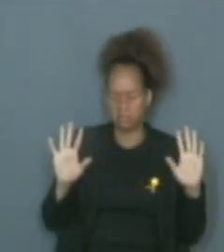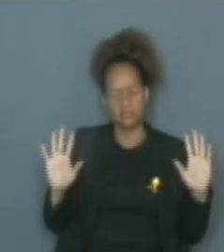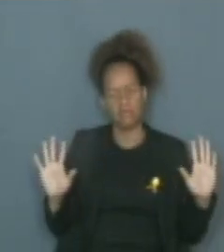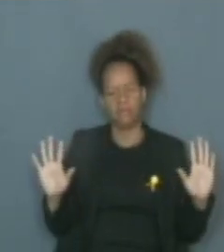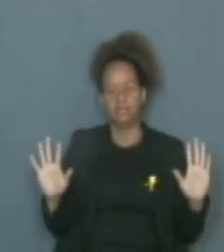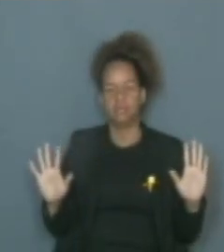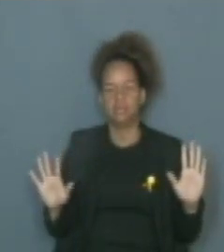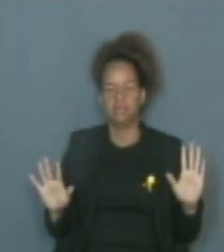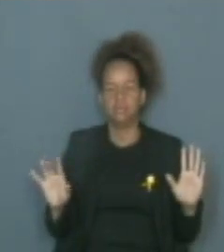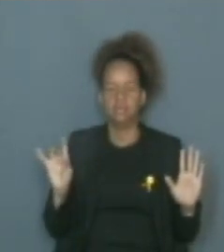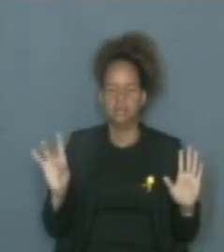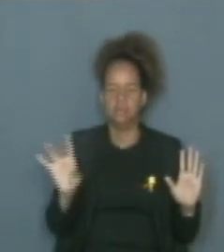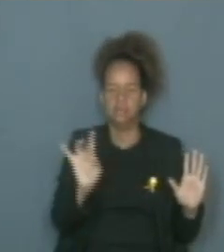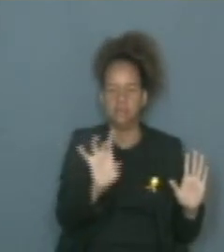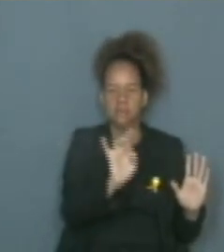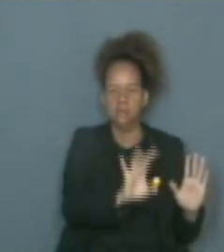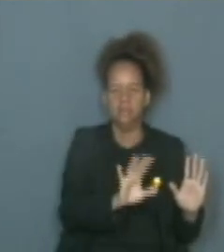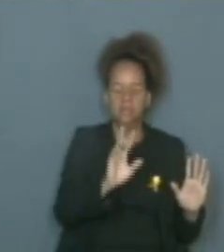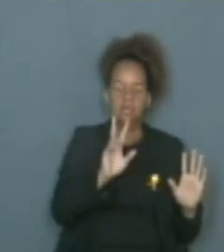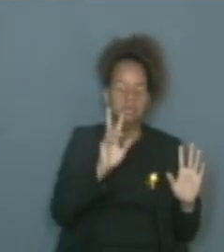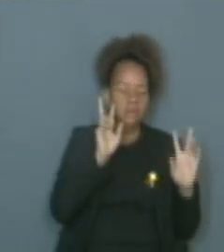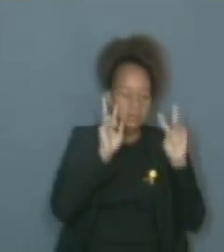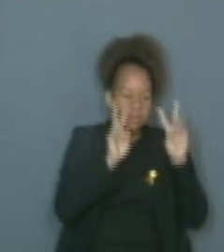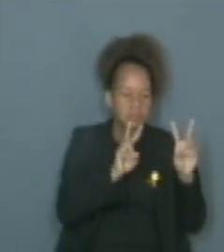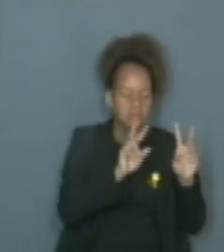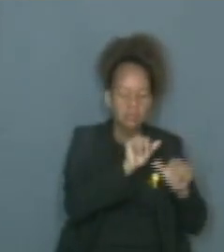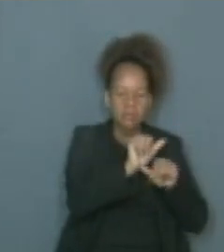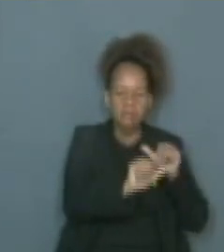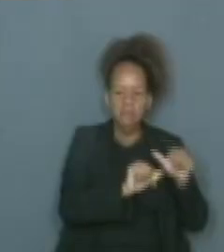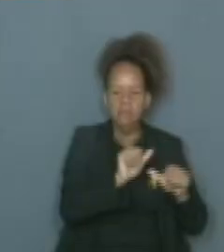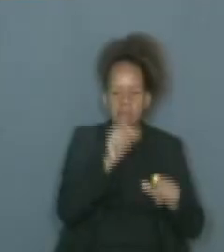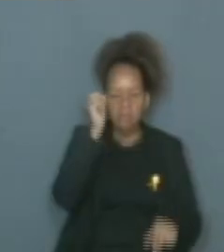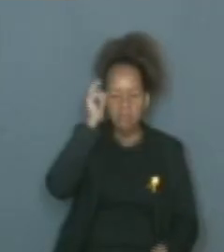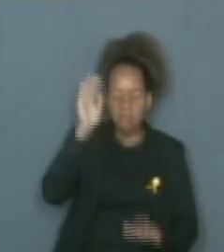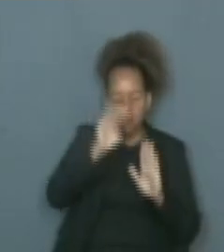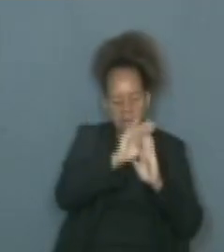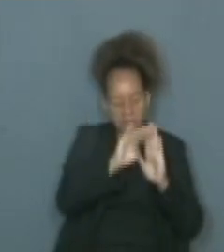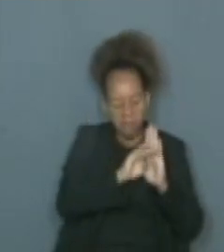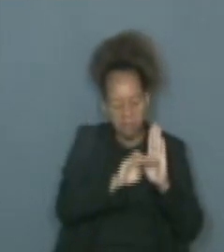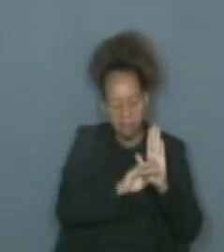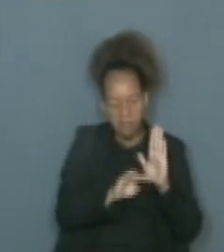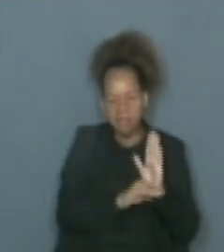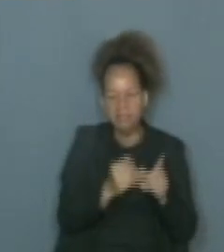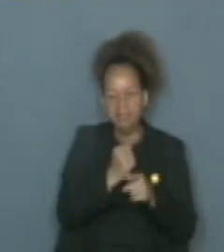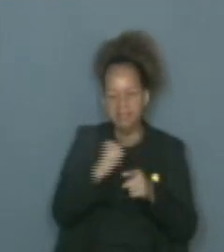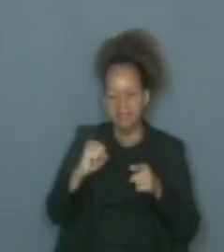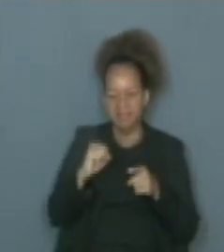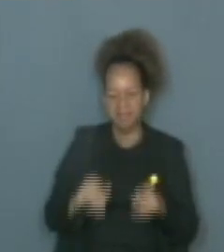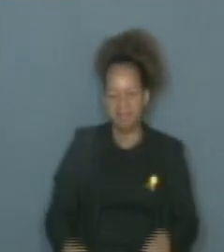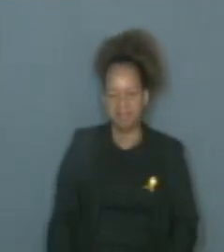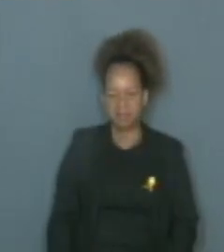diferenças, cada um com sua visão de mundo, com as suas pautas para defender,